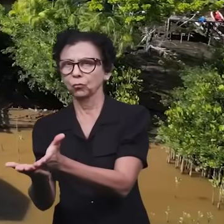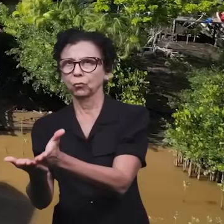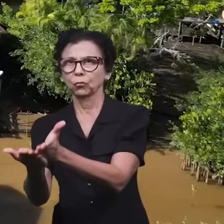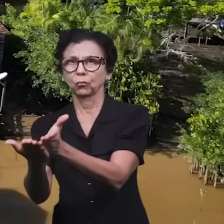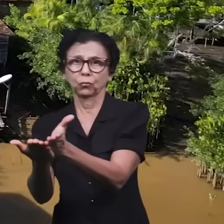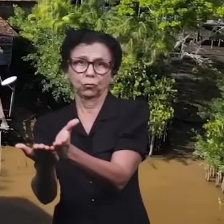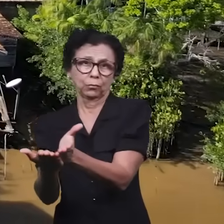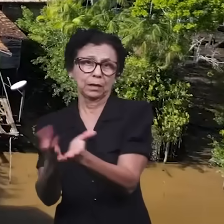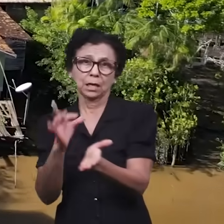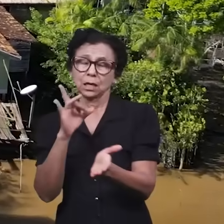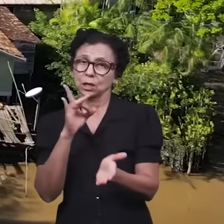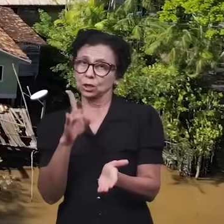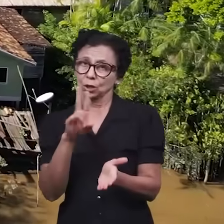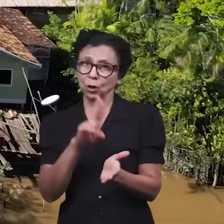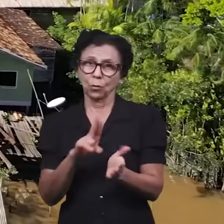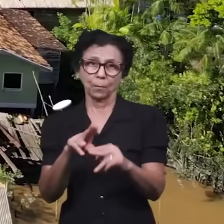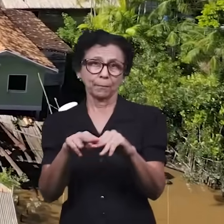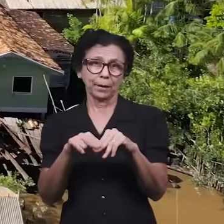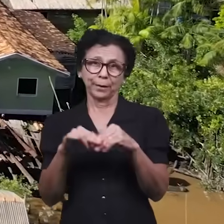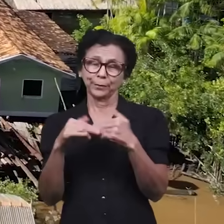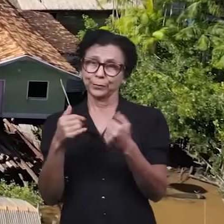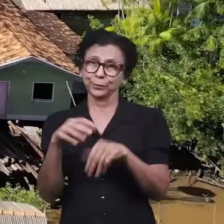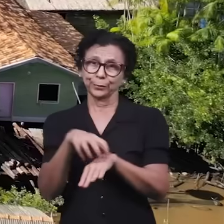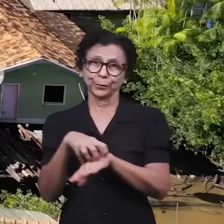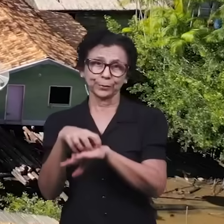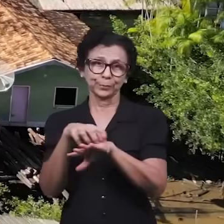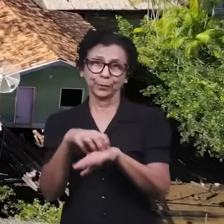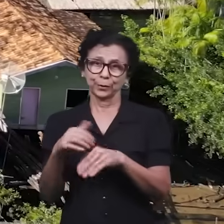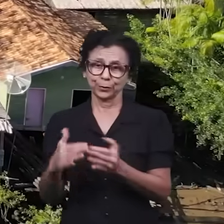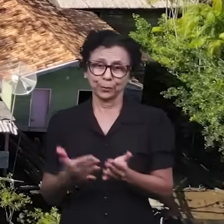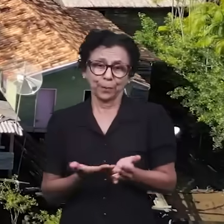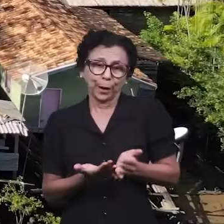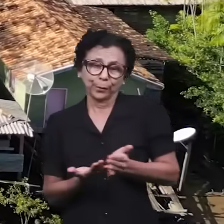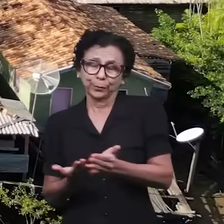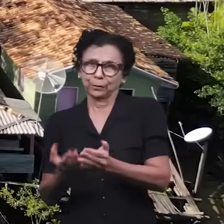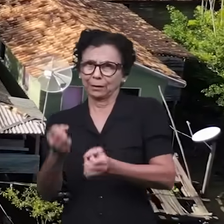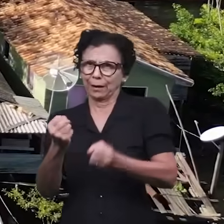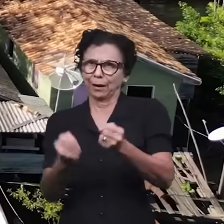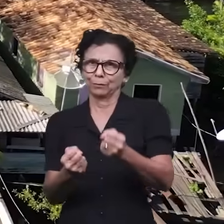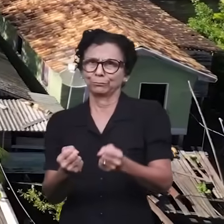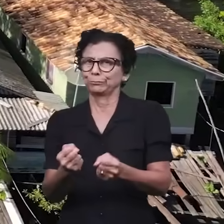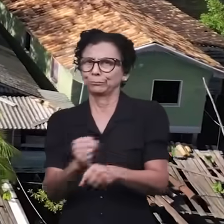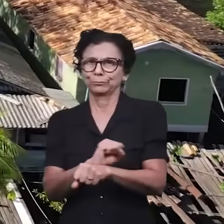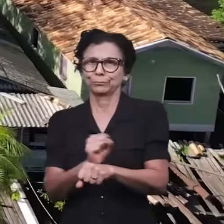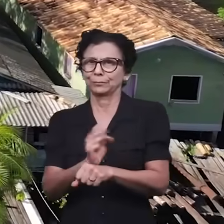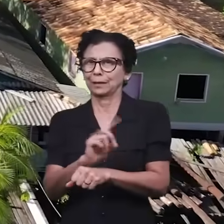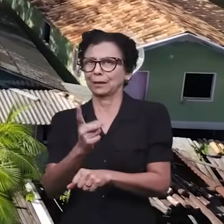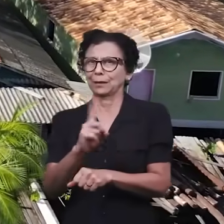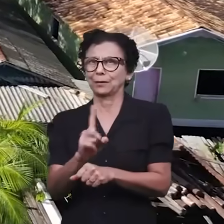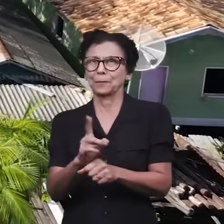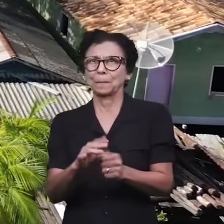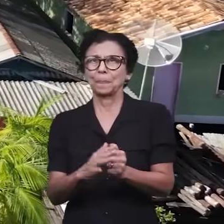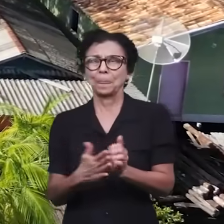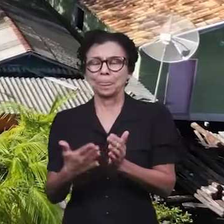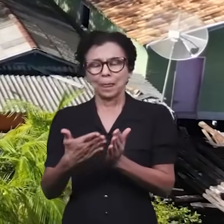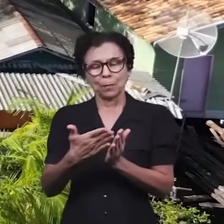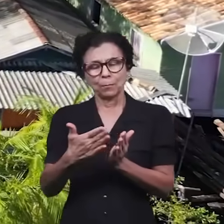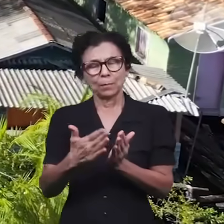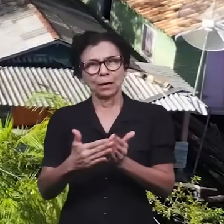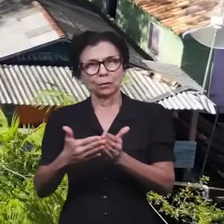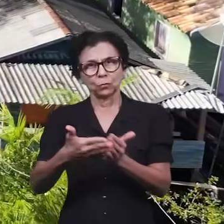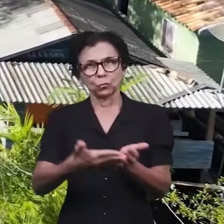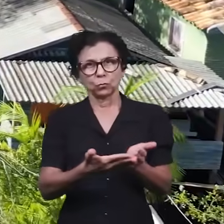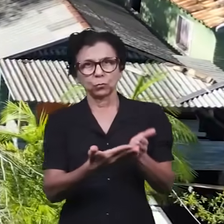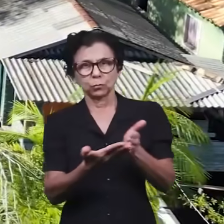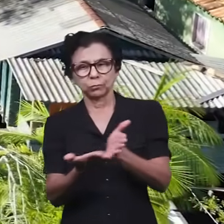de barcos, só tem como chegar nessa igreja de barco, não tem outra forma de chegar. Em vez de vir de carro, vem de barco. Vem de barco. E aí você... parque de estacionamento que é de